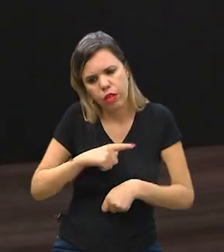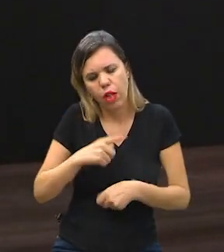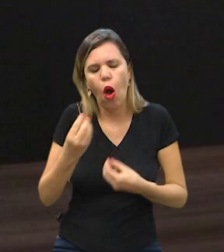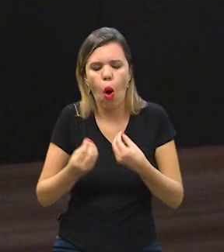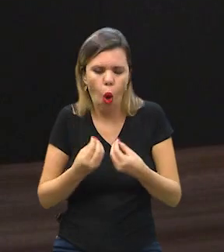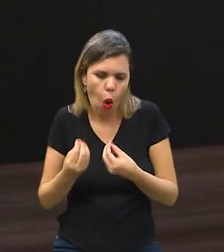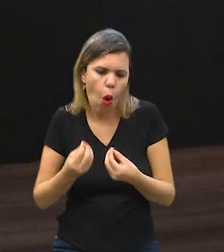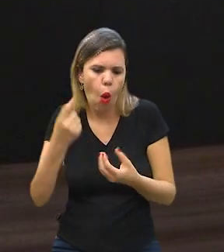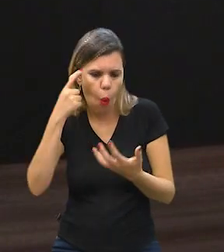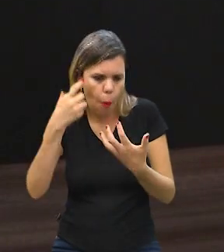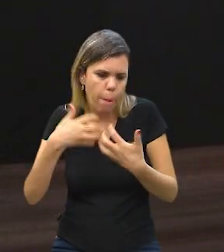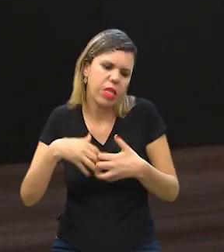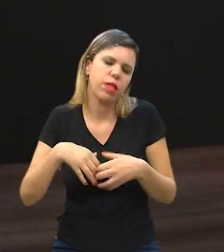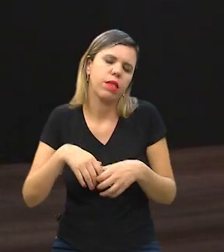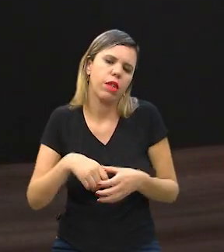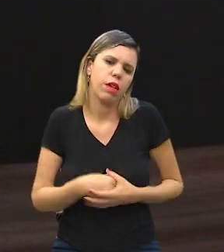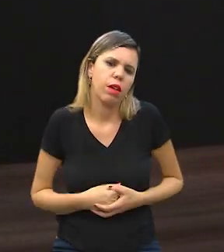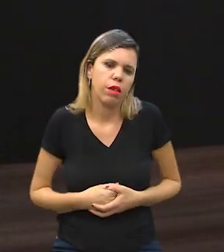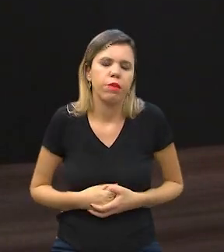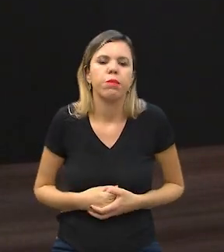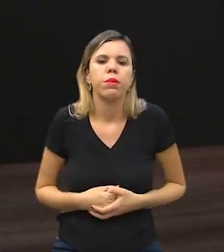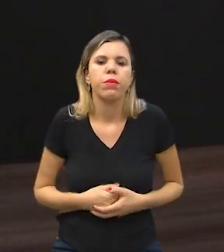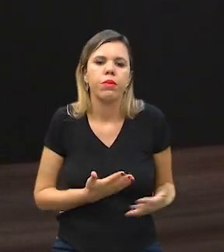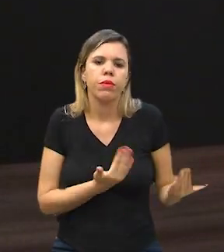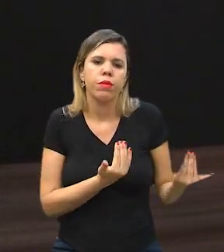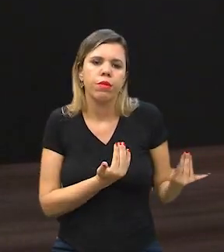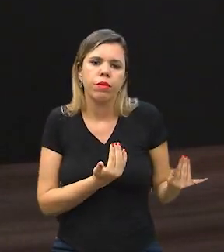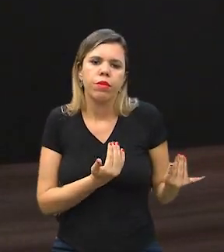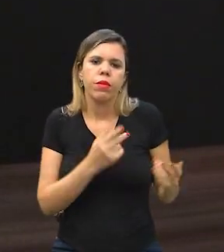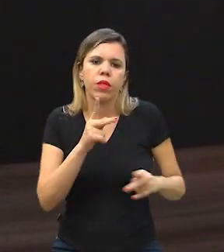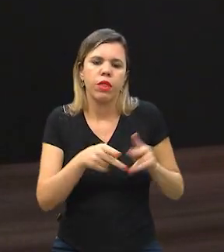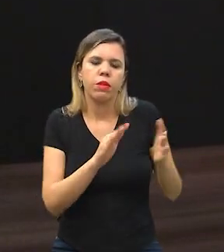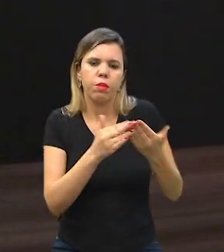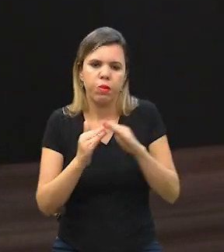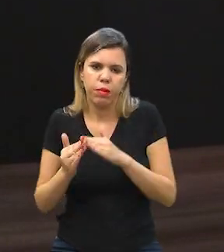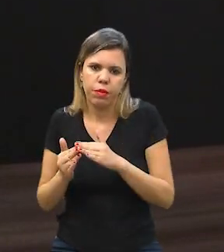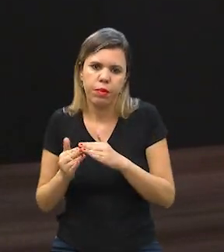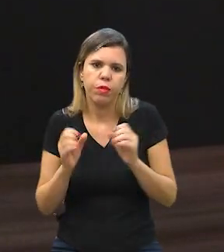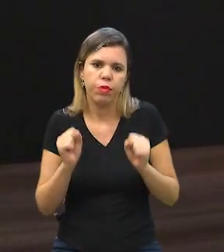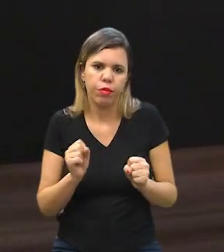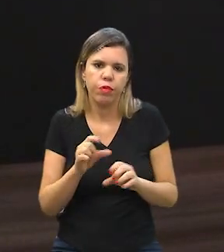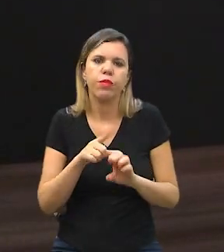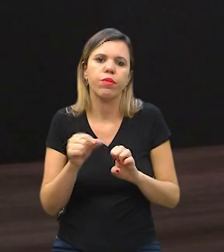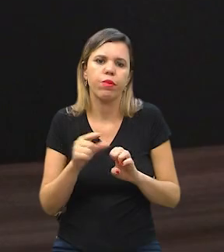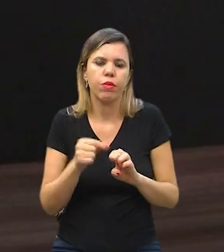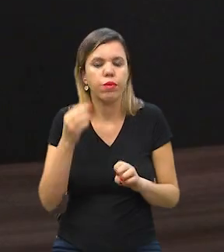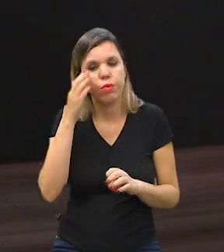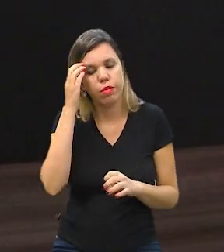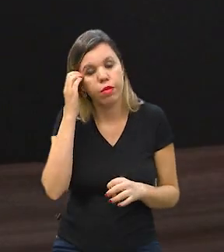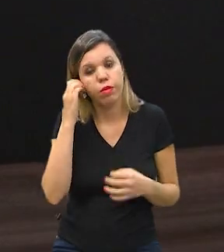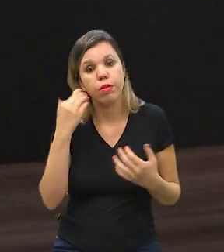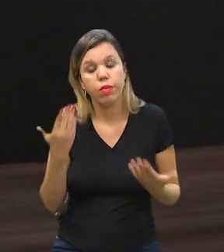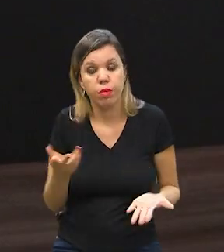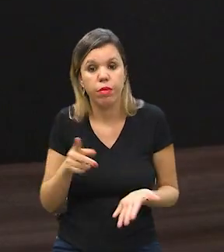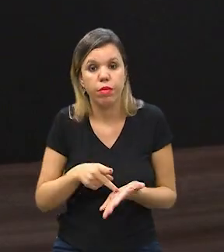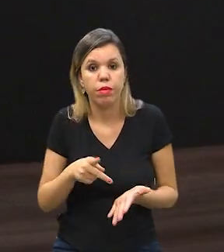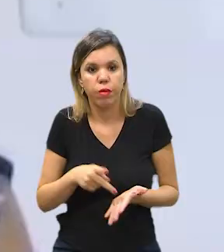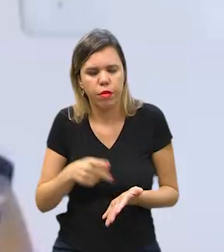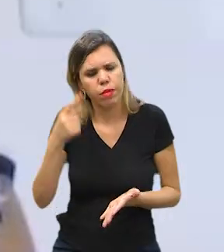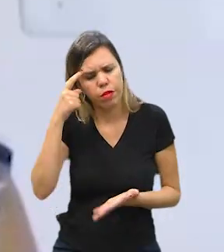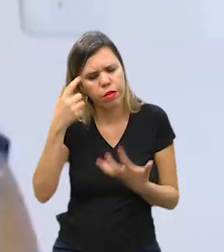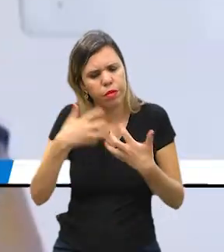que vocês viram que tem como pensar que esse jovem da periferia tem como